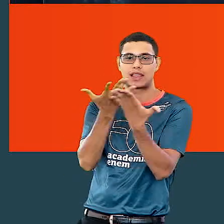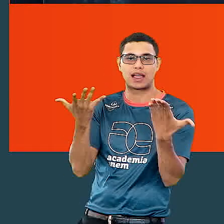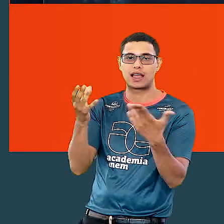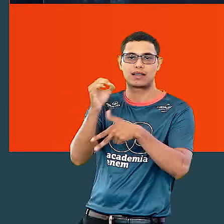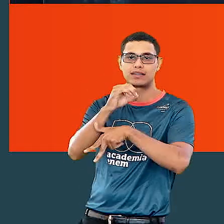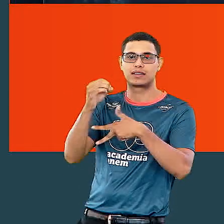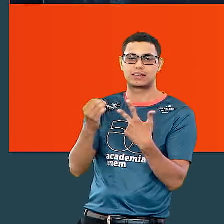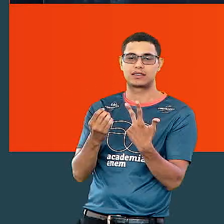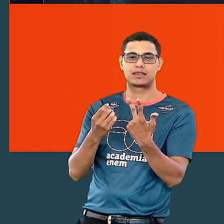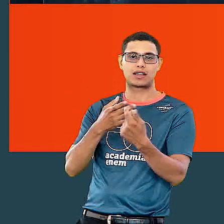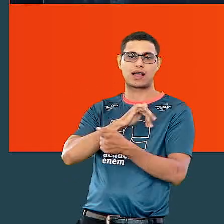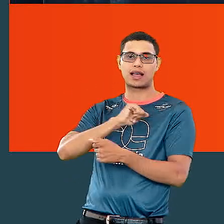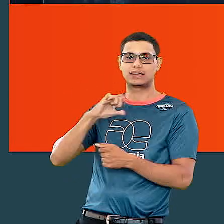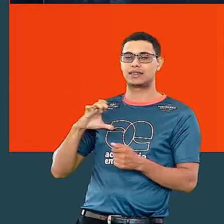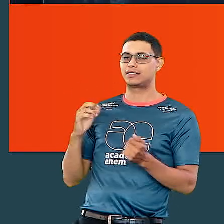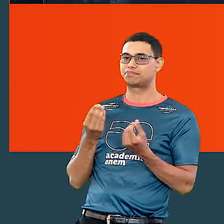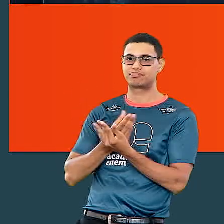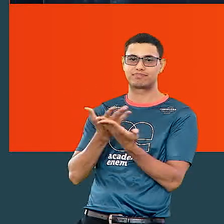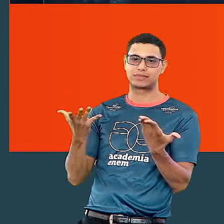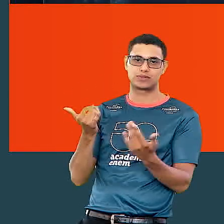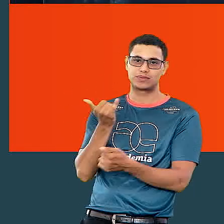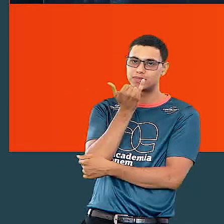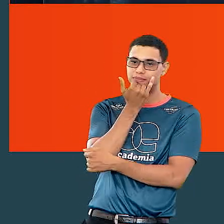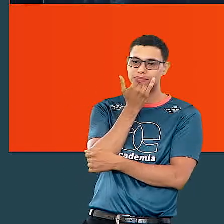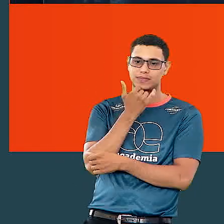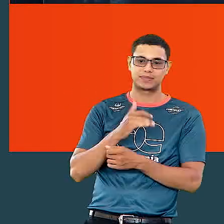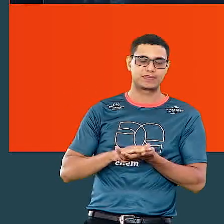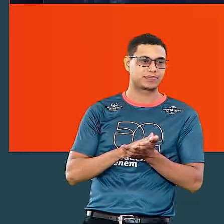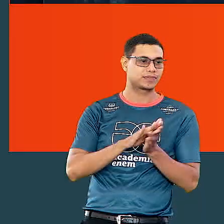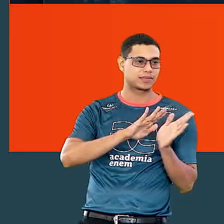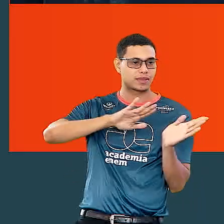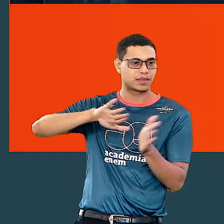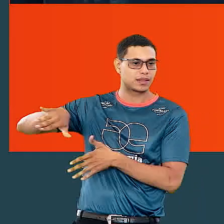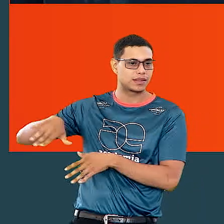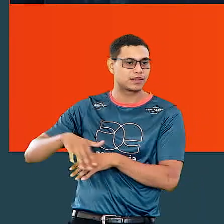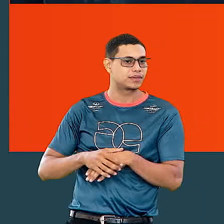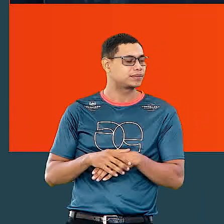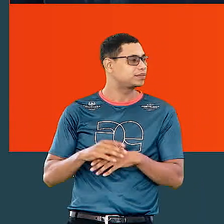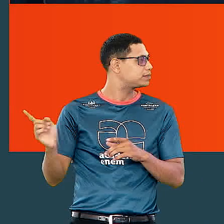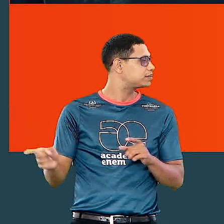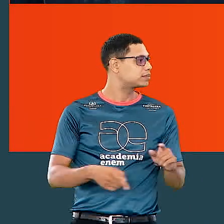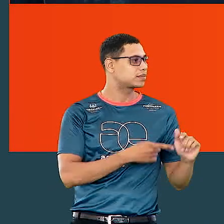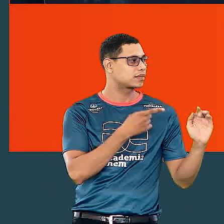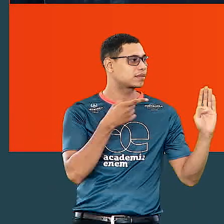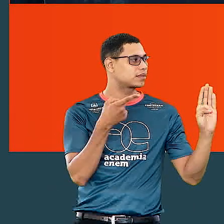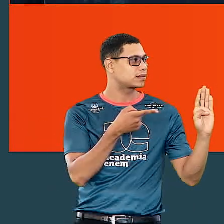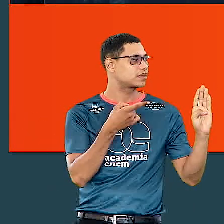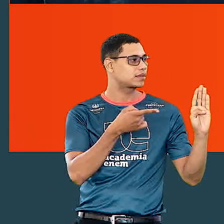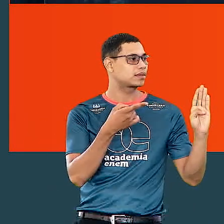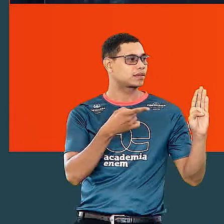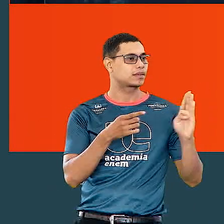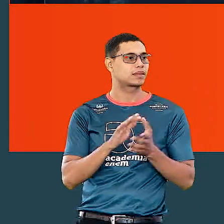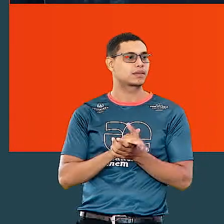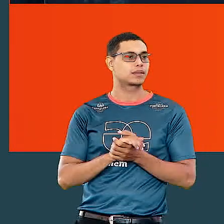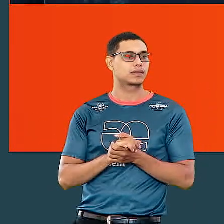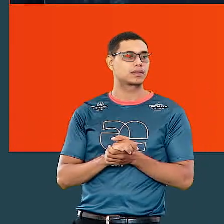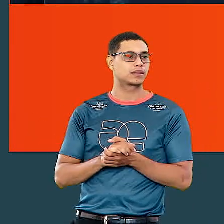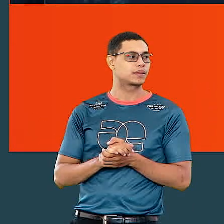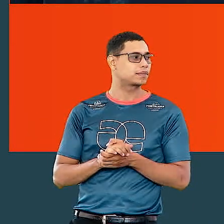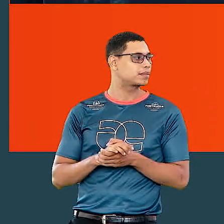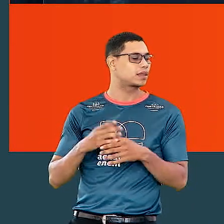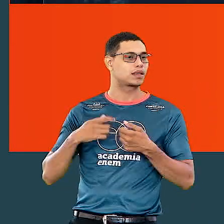Enem. Bora. Negada, olha só. Cadê? Ficou B, né? Ó, me disseram que eu tenho que resolver só mais